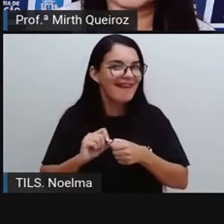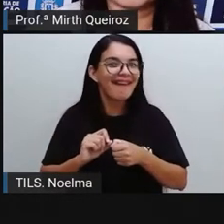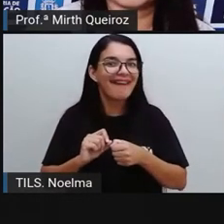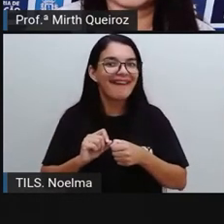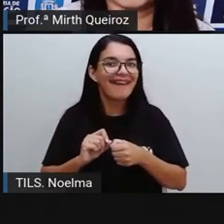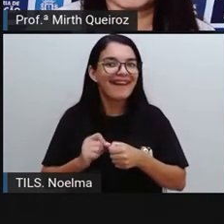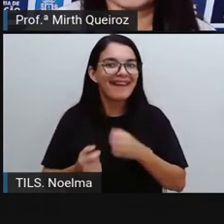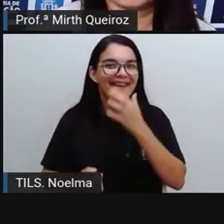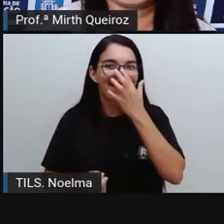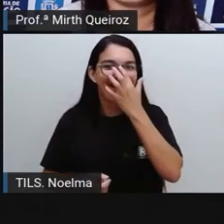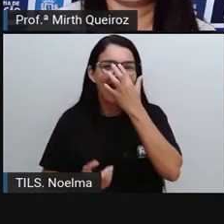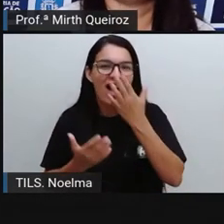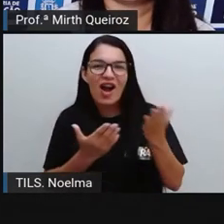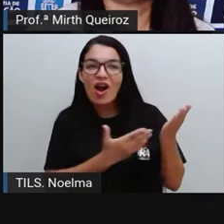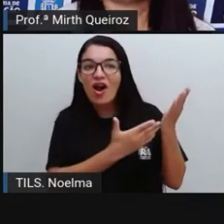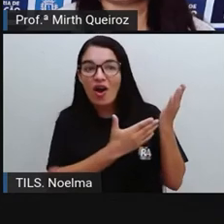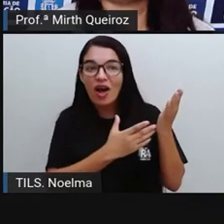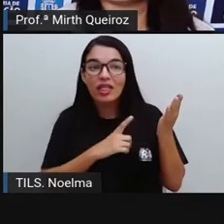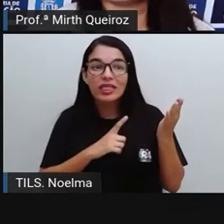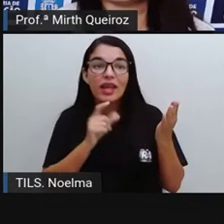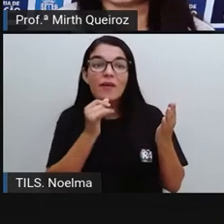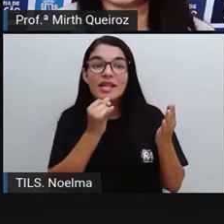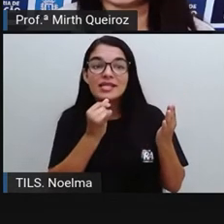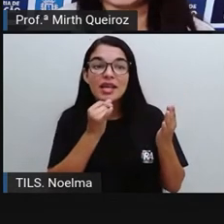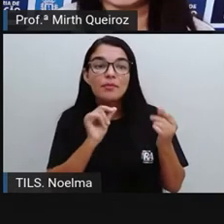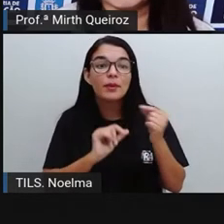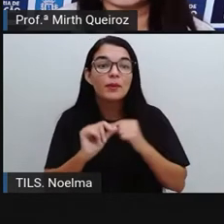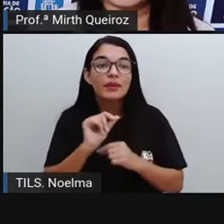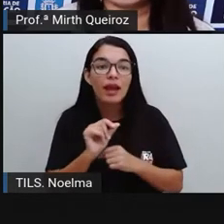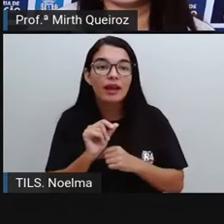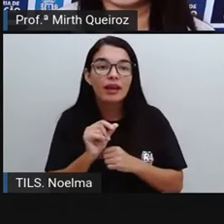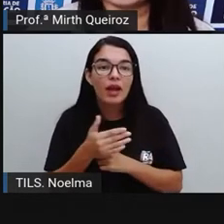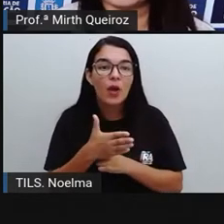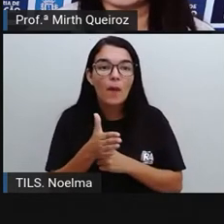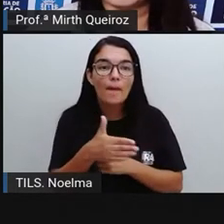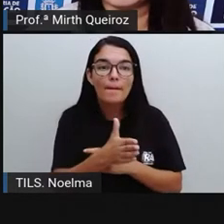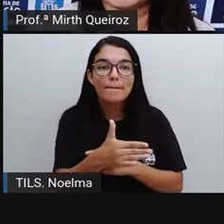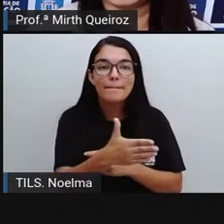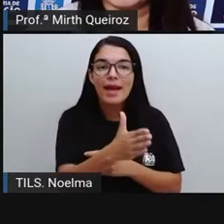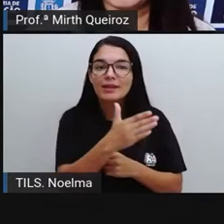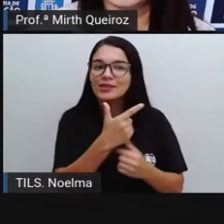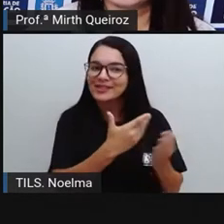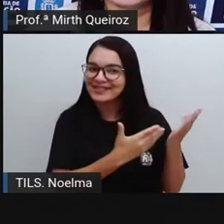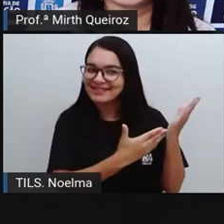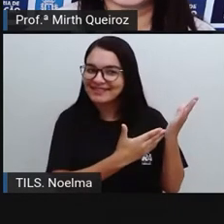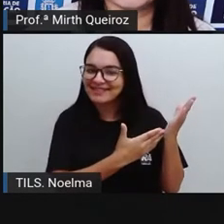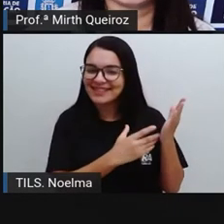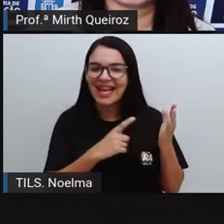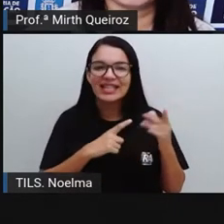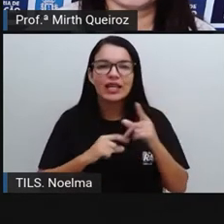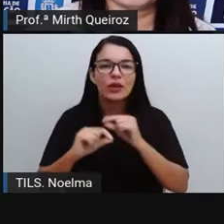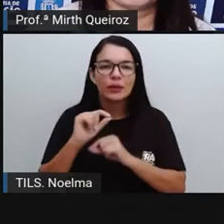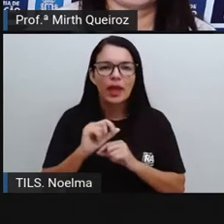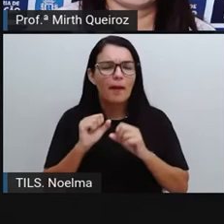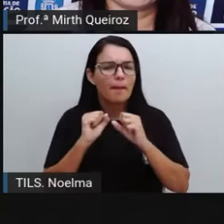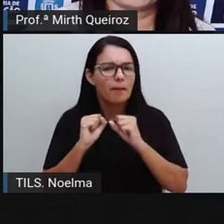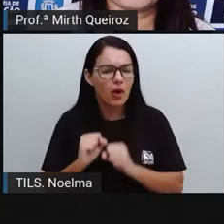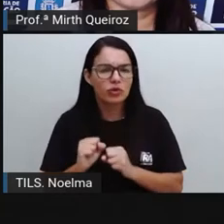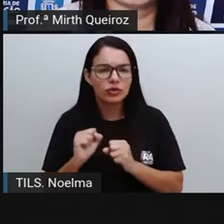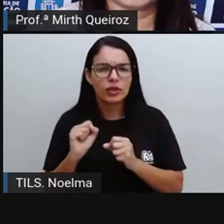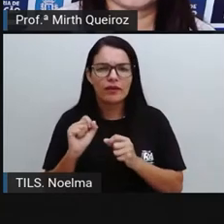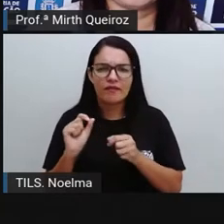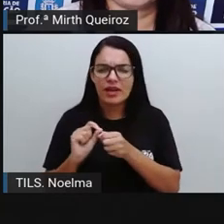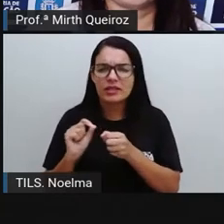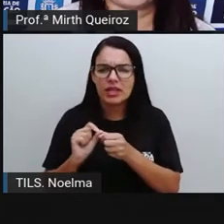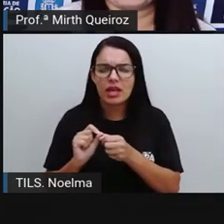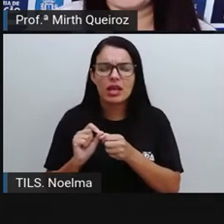mosaico? Olha aqui, nós temos um exemplo aqui de mosaico. Como eu falei para vocês, o mosaico, ele é